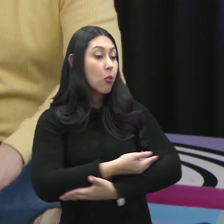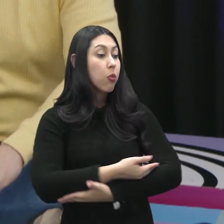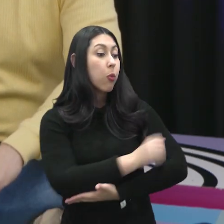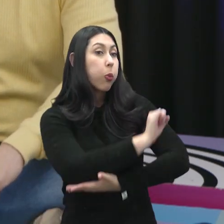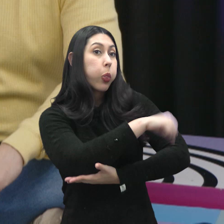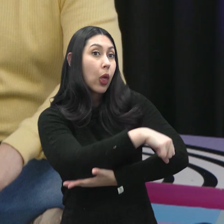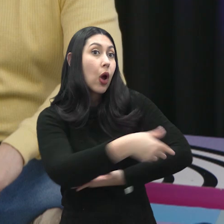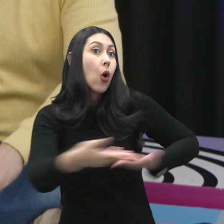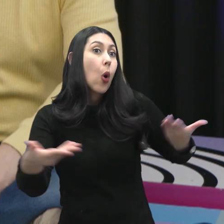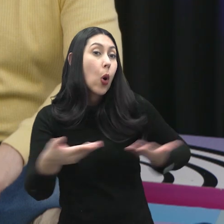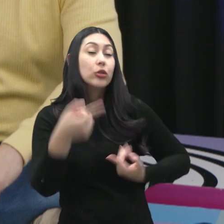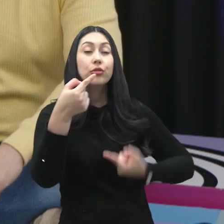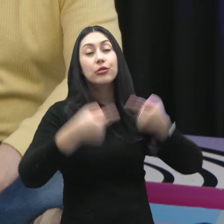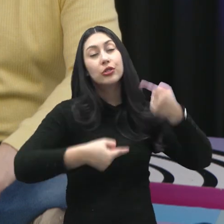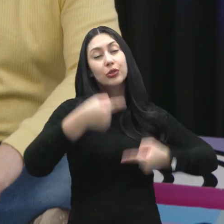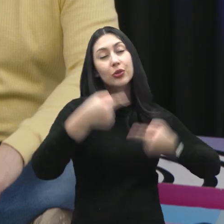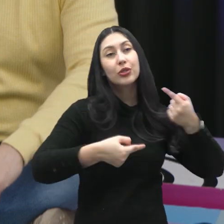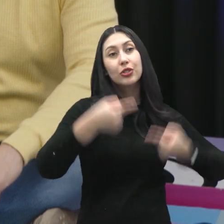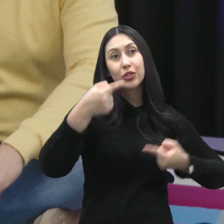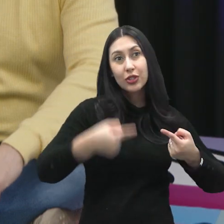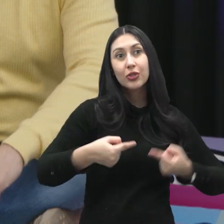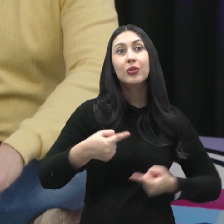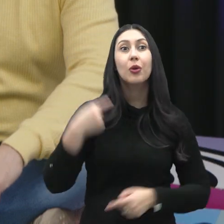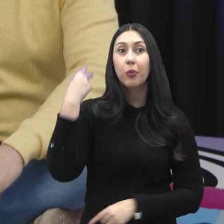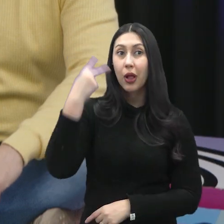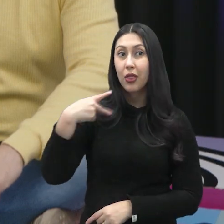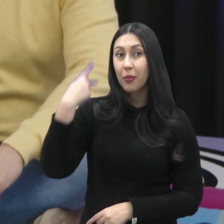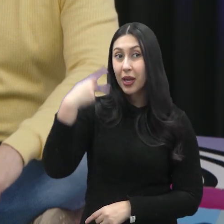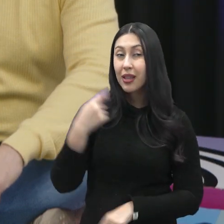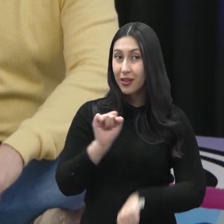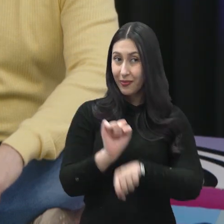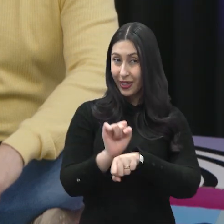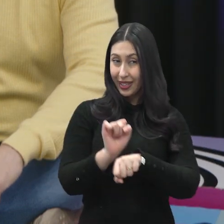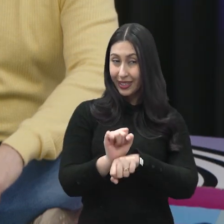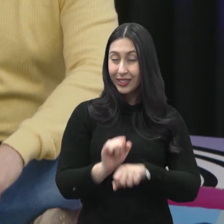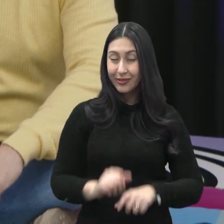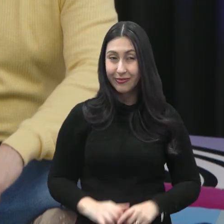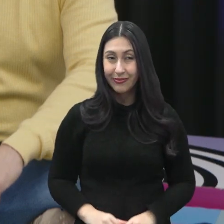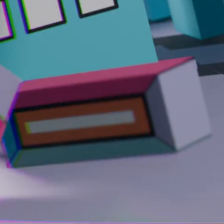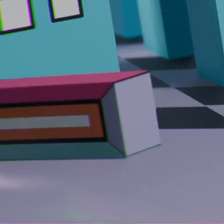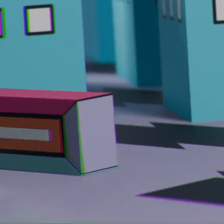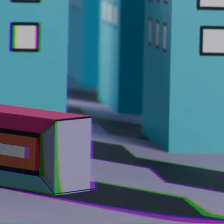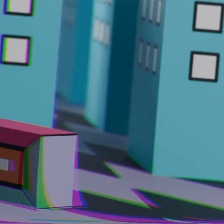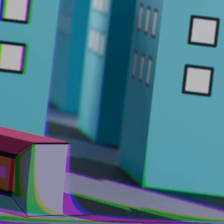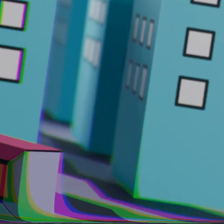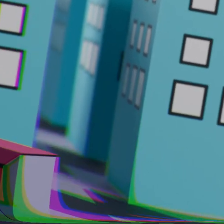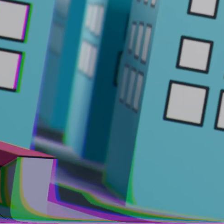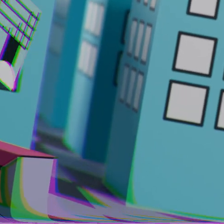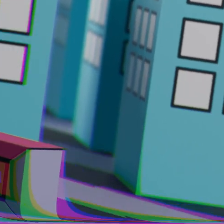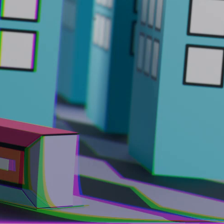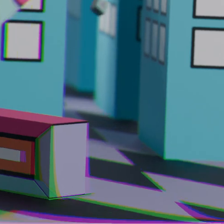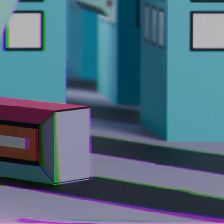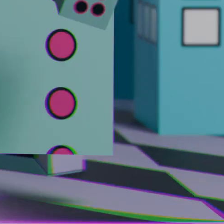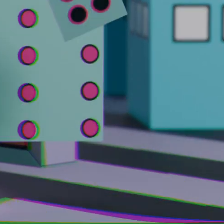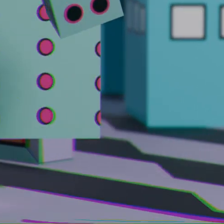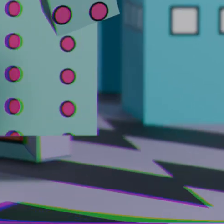assunto bebês reborn tem sido debatido entre os parlamentares. Até já.